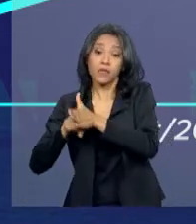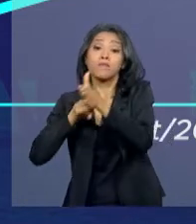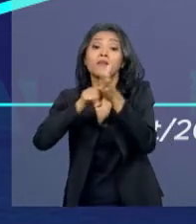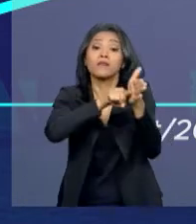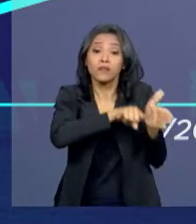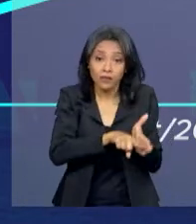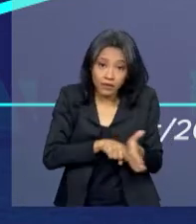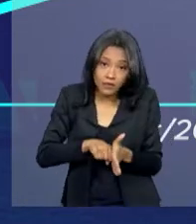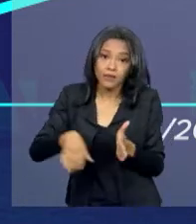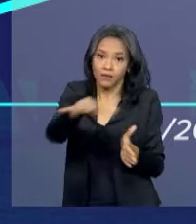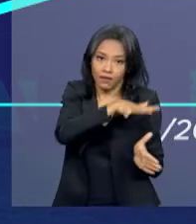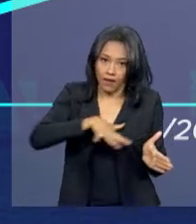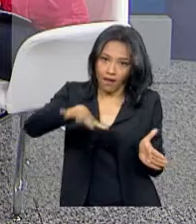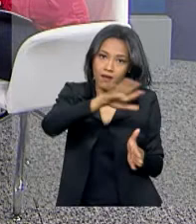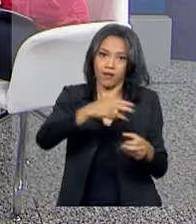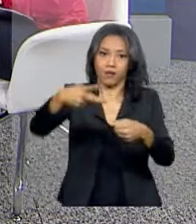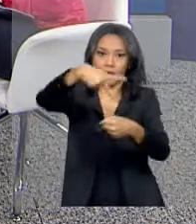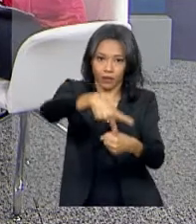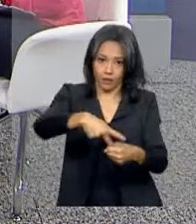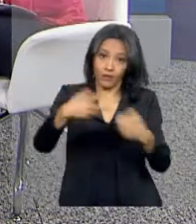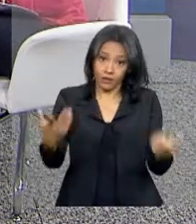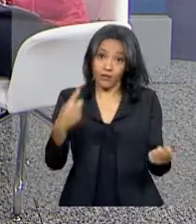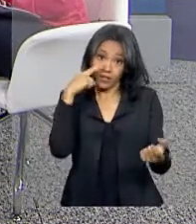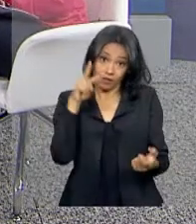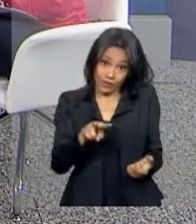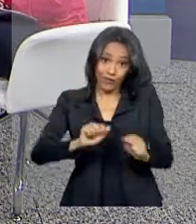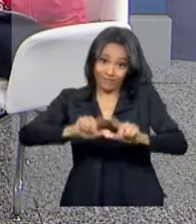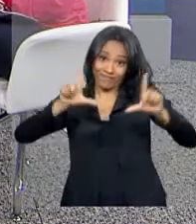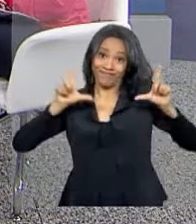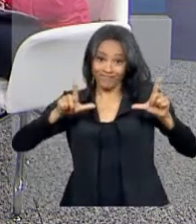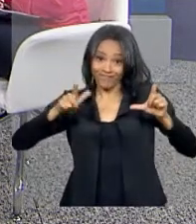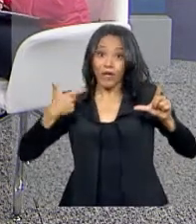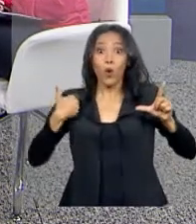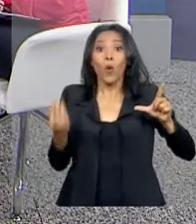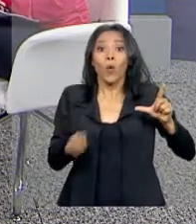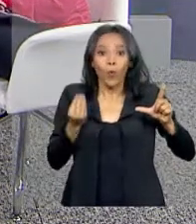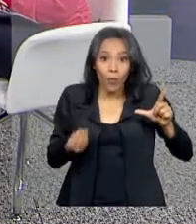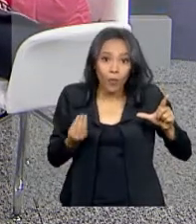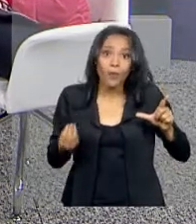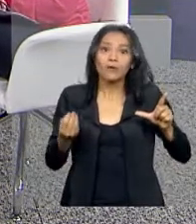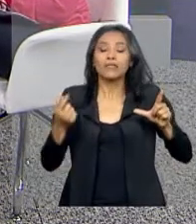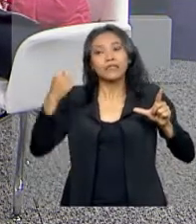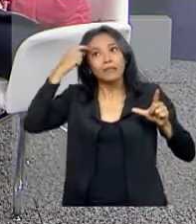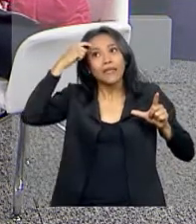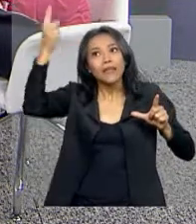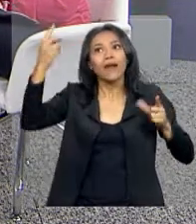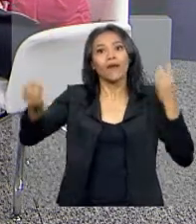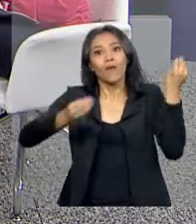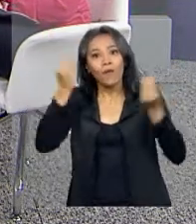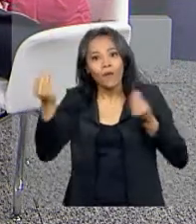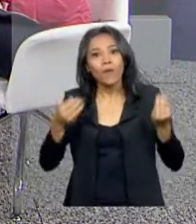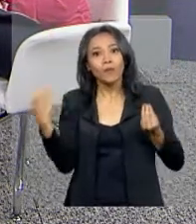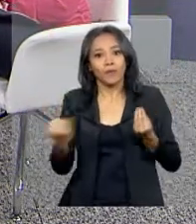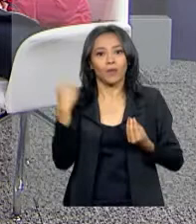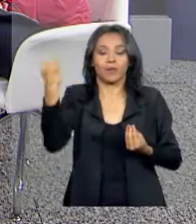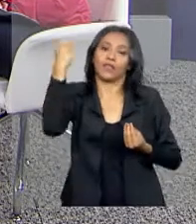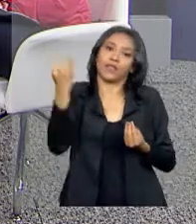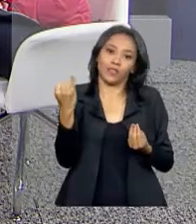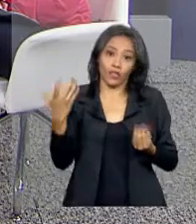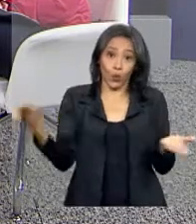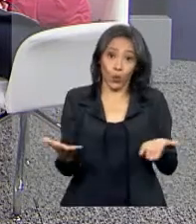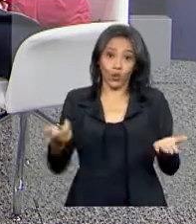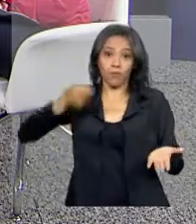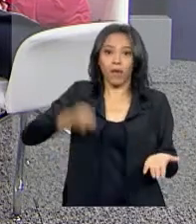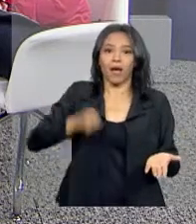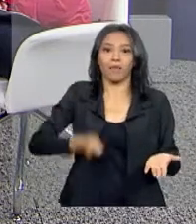setor bom então com essas telas antimosquito um pouquinho abrangência então pra gente ter uma idéia o leilão desta sexta feira